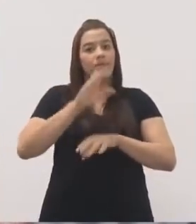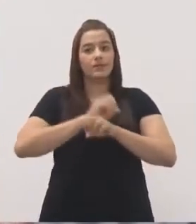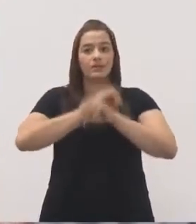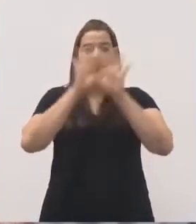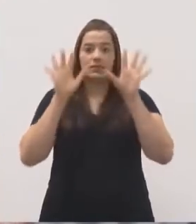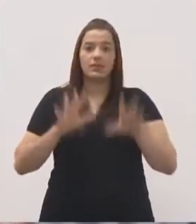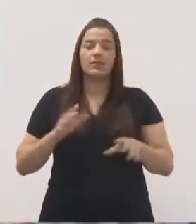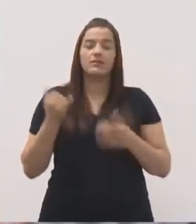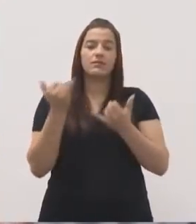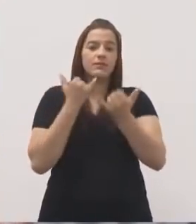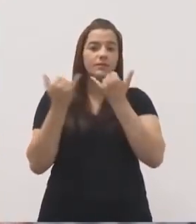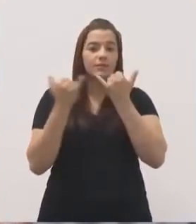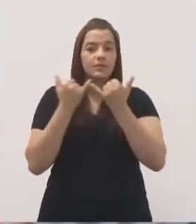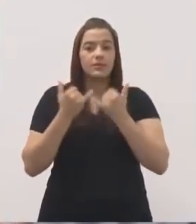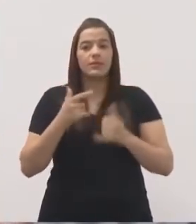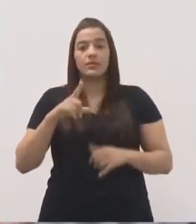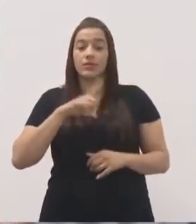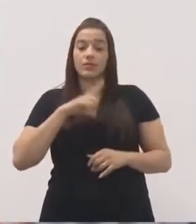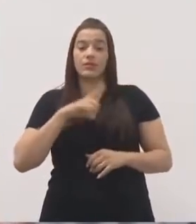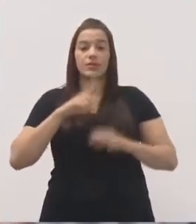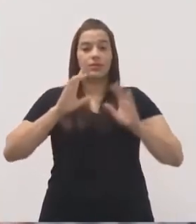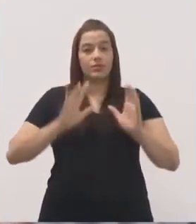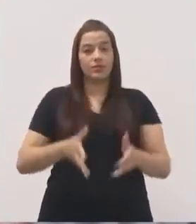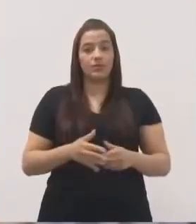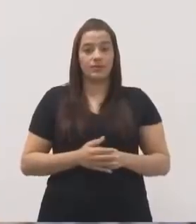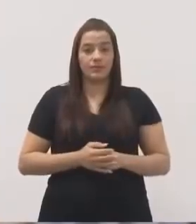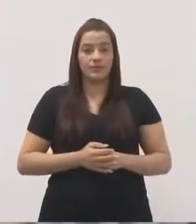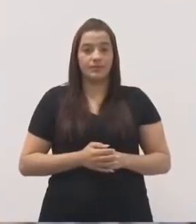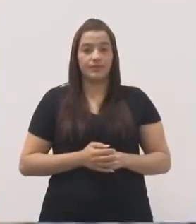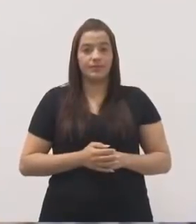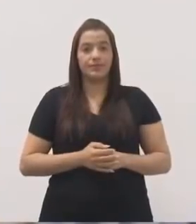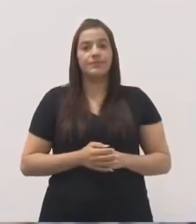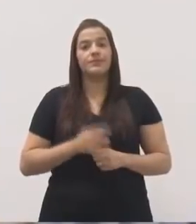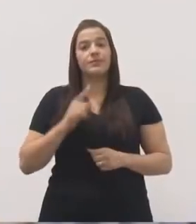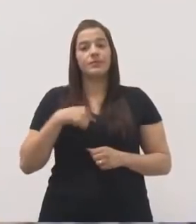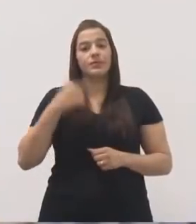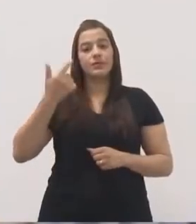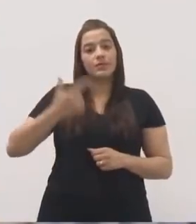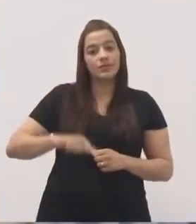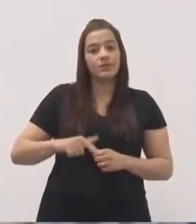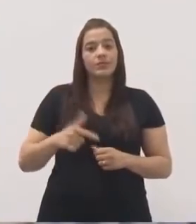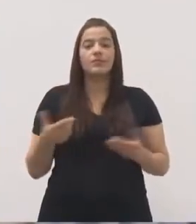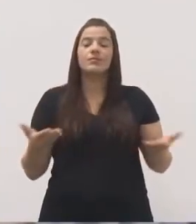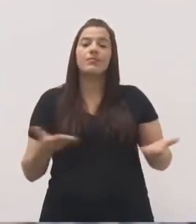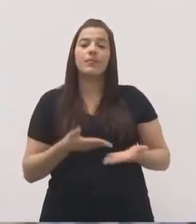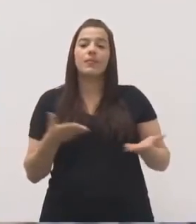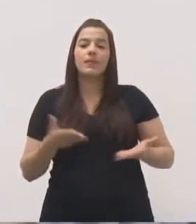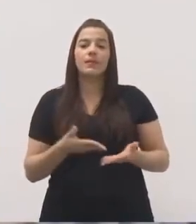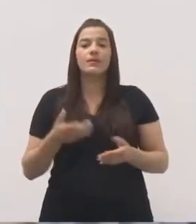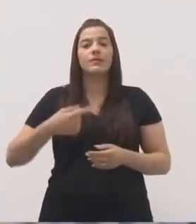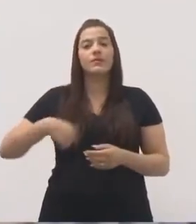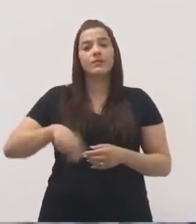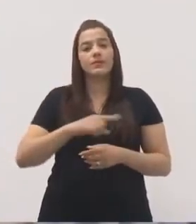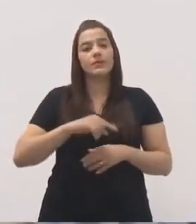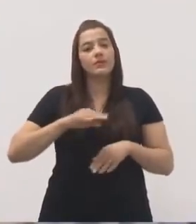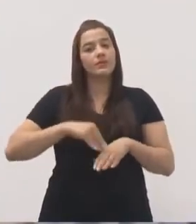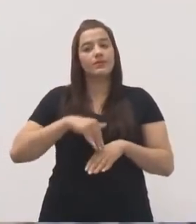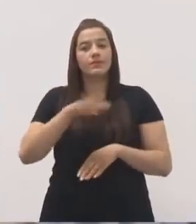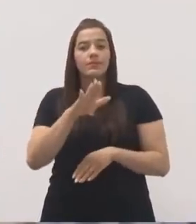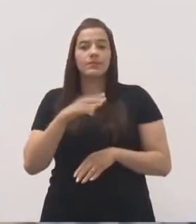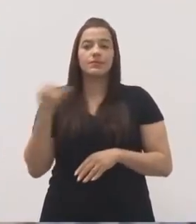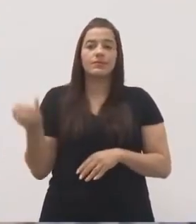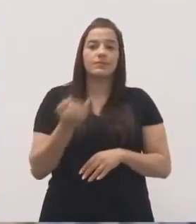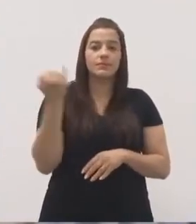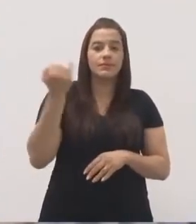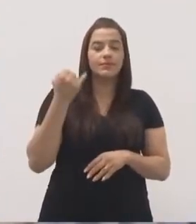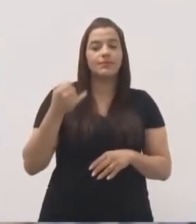das informações que a gente já detém, tá bom? Então, eu reforço que, por enquanto, o nosso marco de respaldo é a